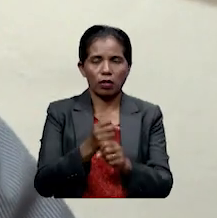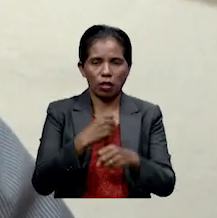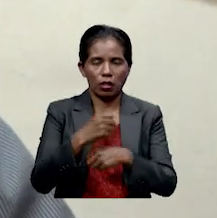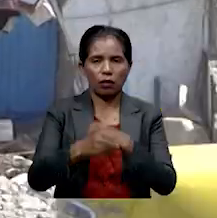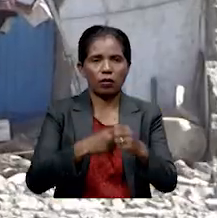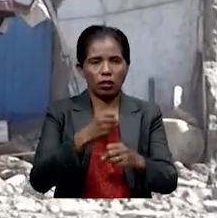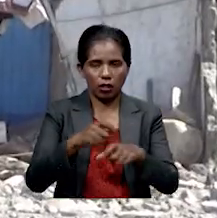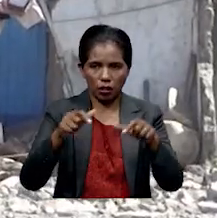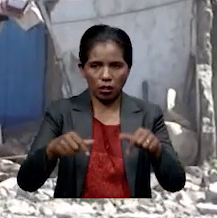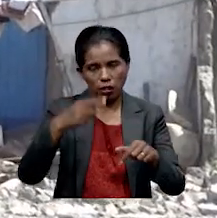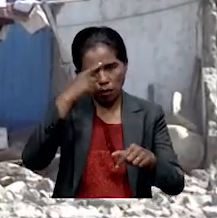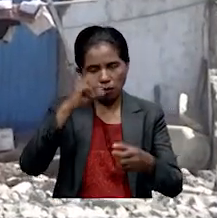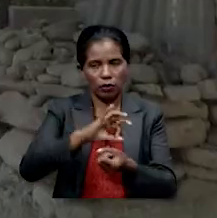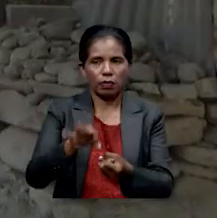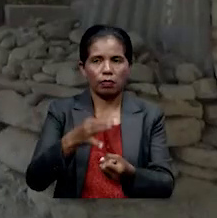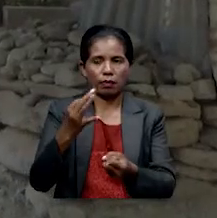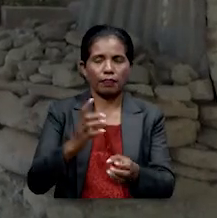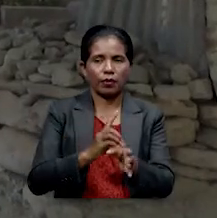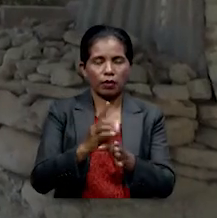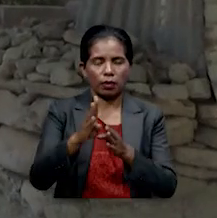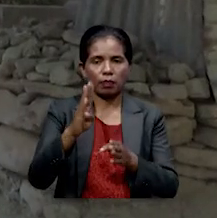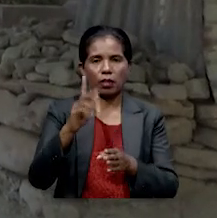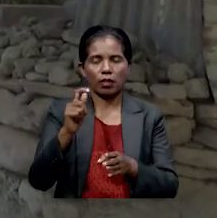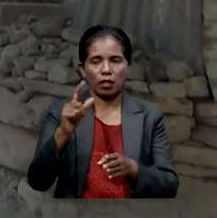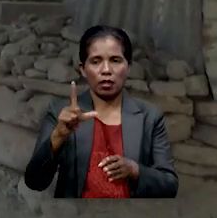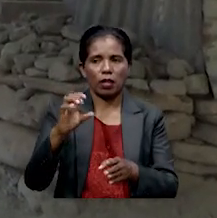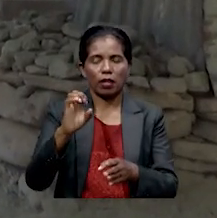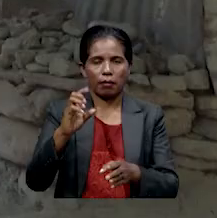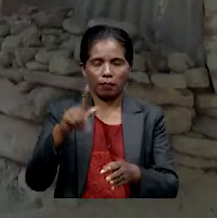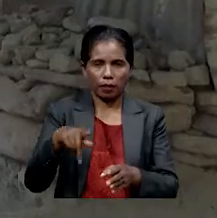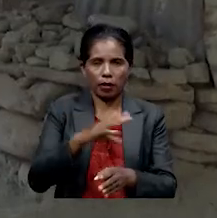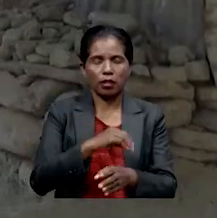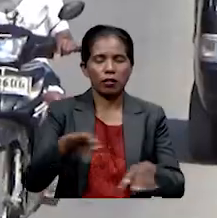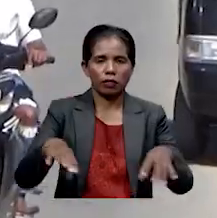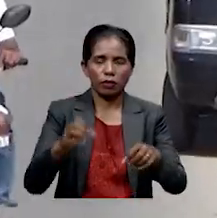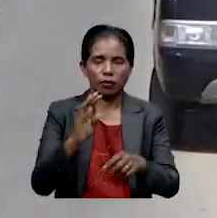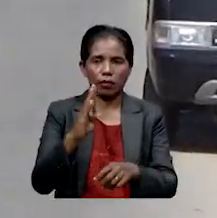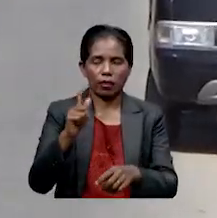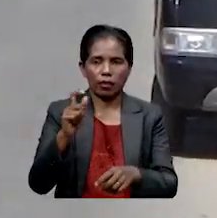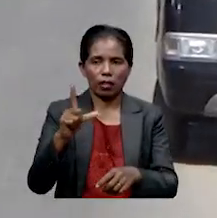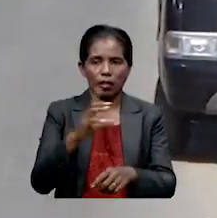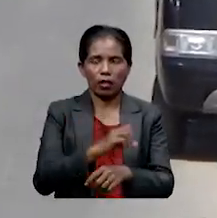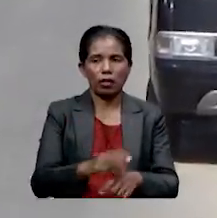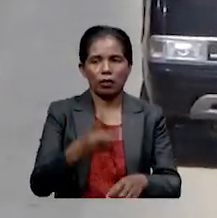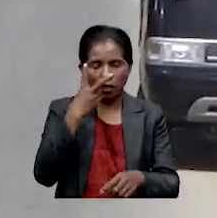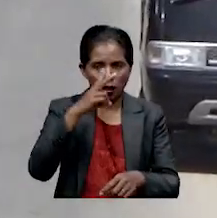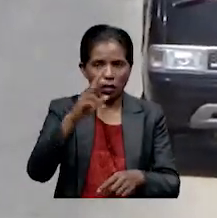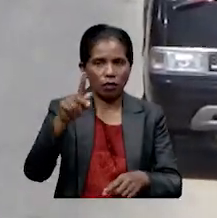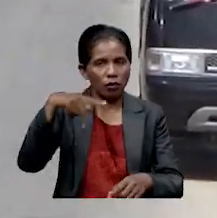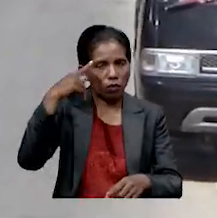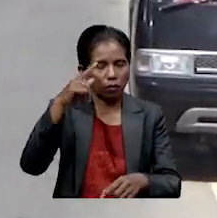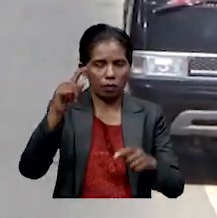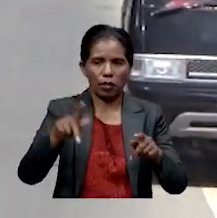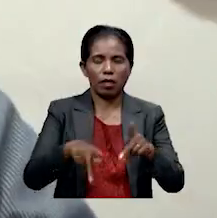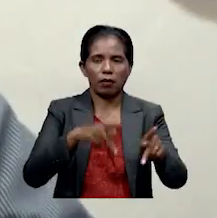pandemia COVID-19. Diretor Planeamento BTLP hateten esforço BTLP nian ne atu responde preocupação comunidade e território